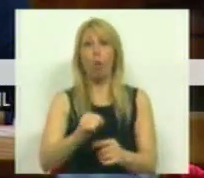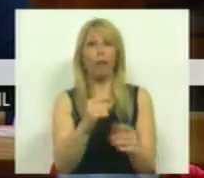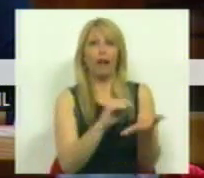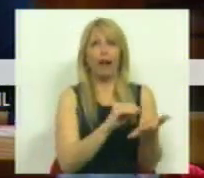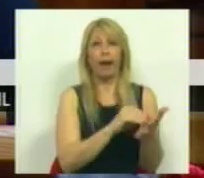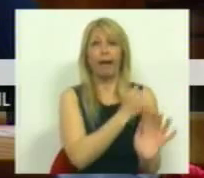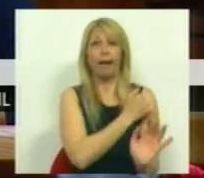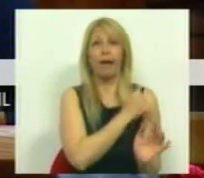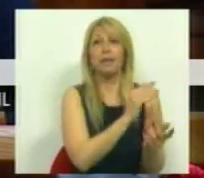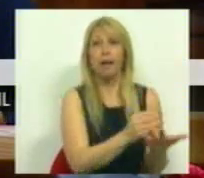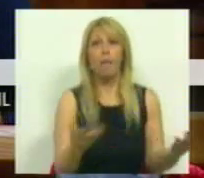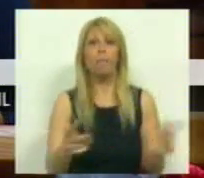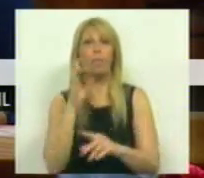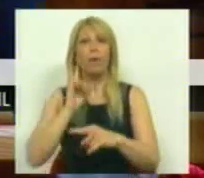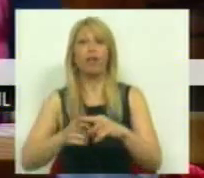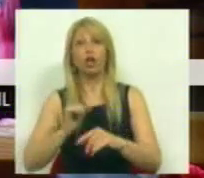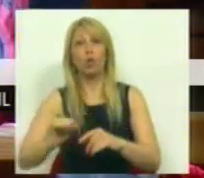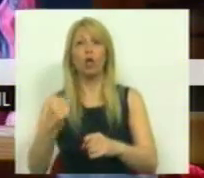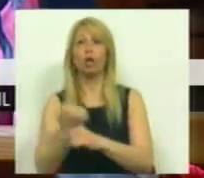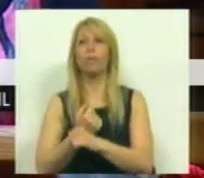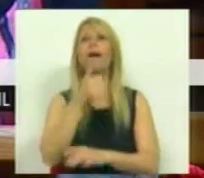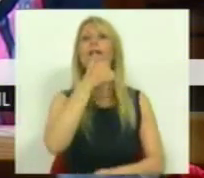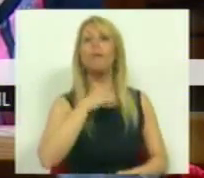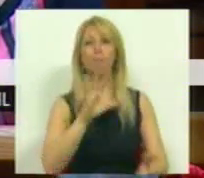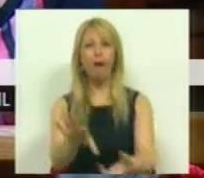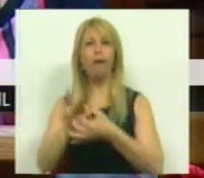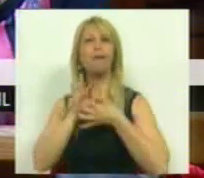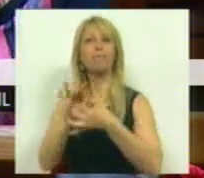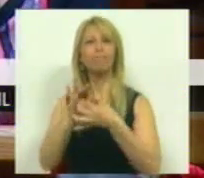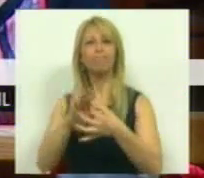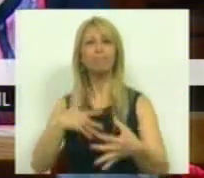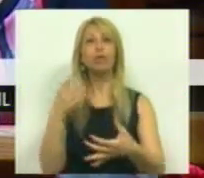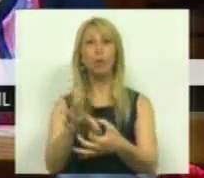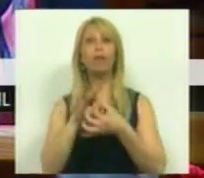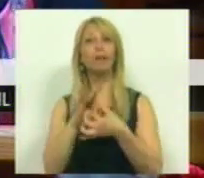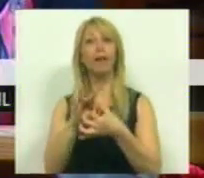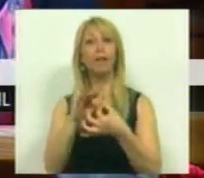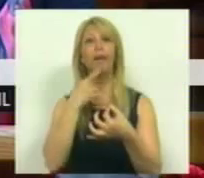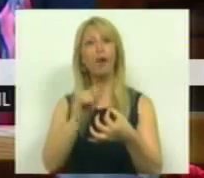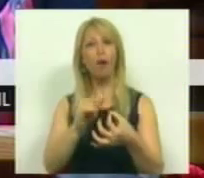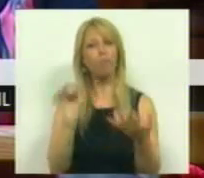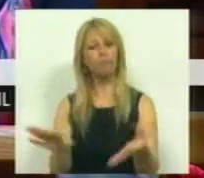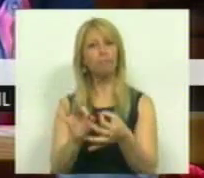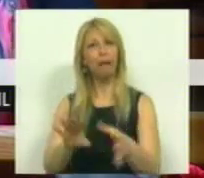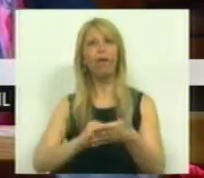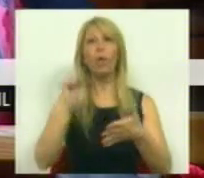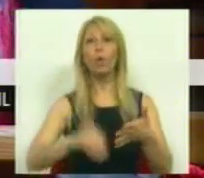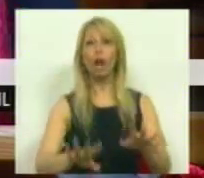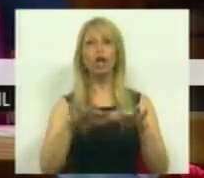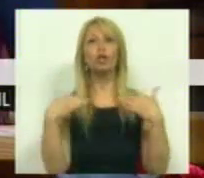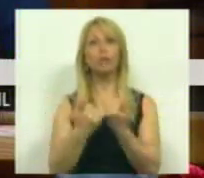contra o trabalho. O vermelho da fraternidade e da solidariedade, em nome de um contrato social